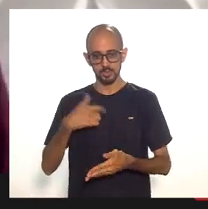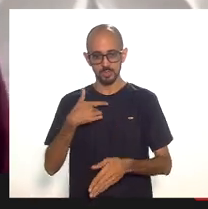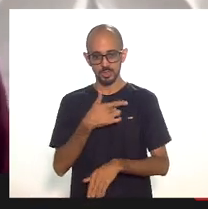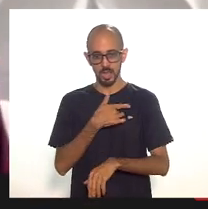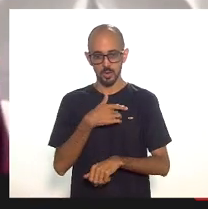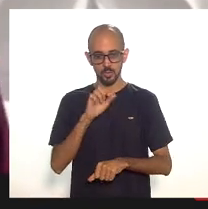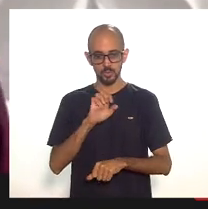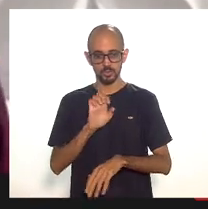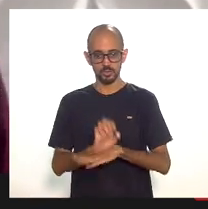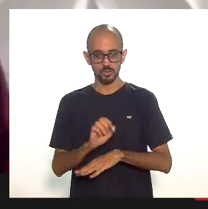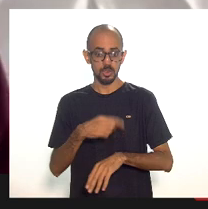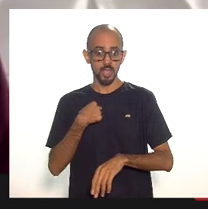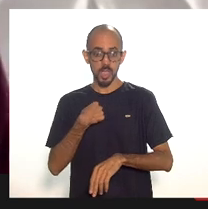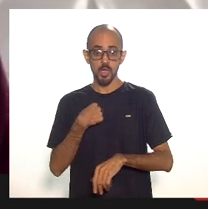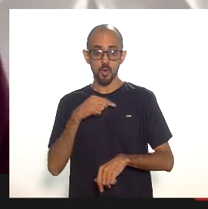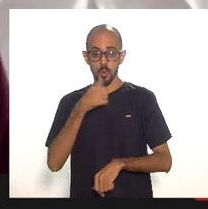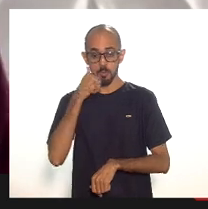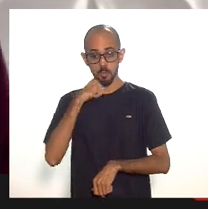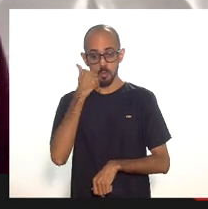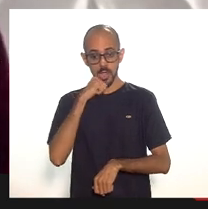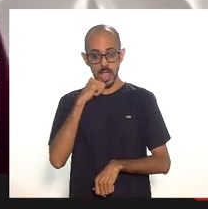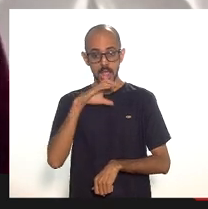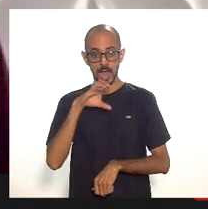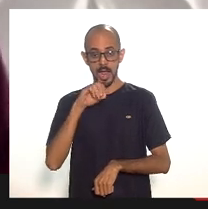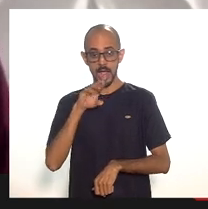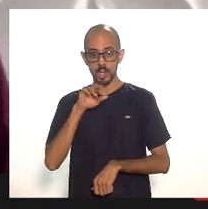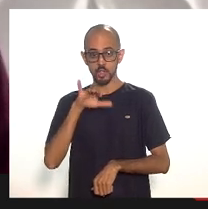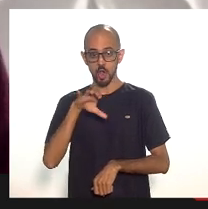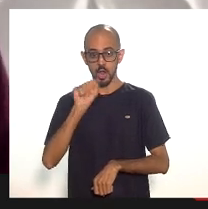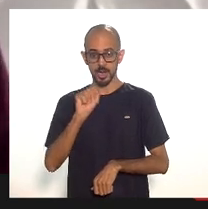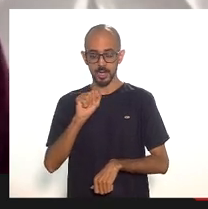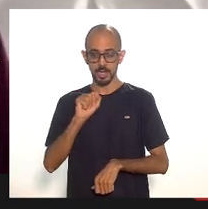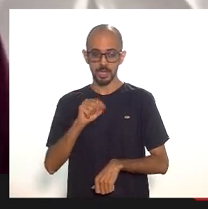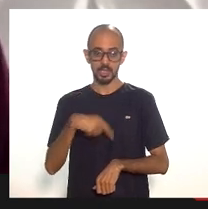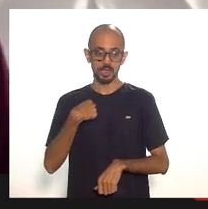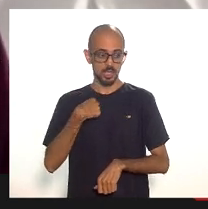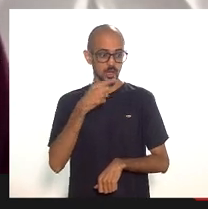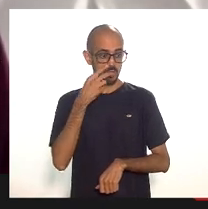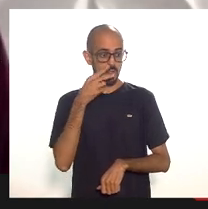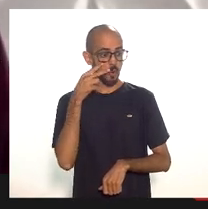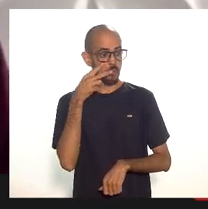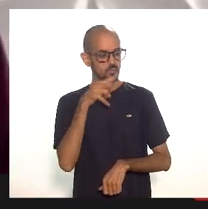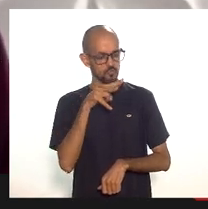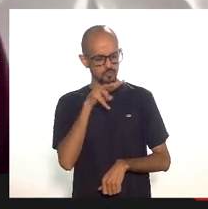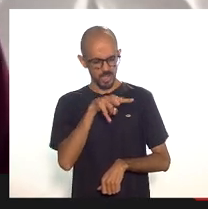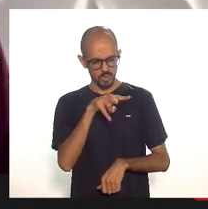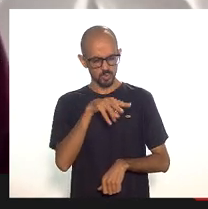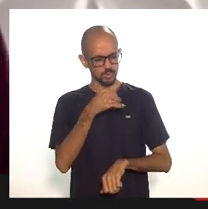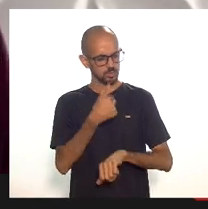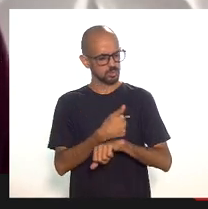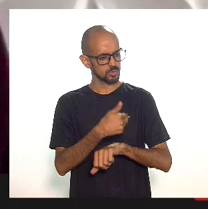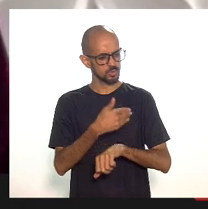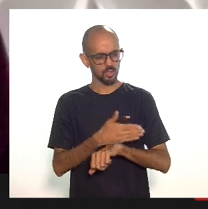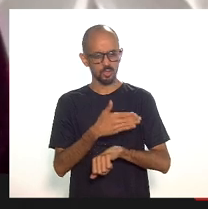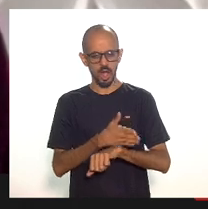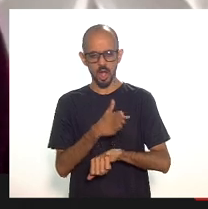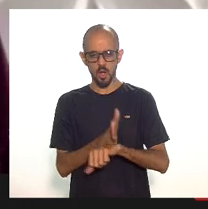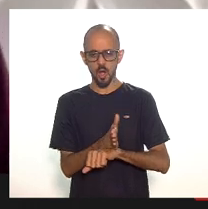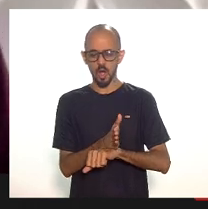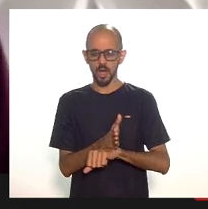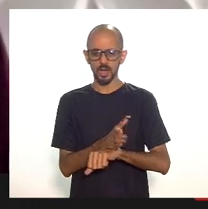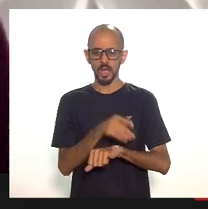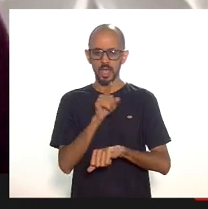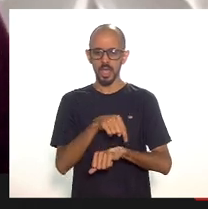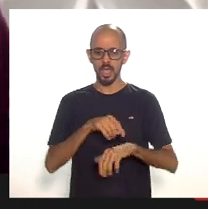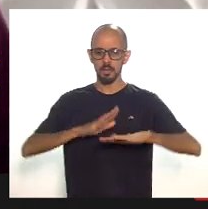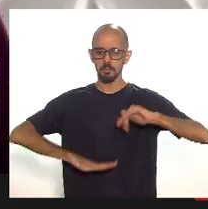uma mulher carioca, como uma parlamentar, o que eu tenho visto o tempo todo em todas as esferas de atuação são